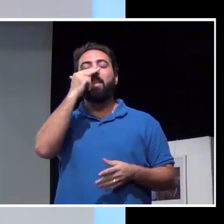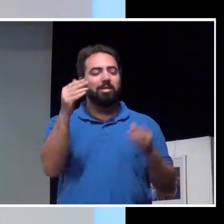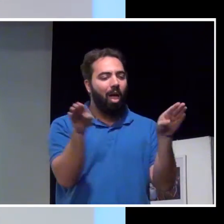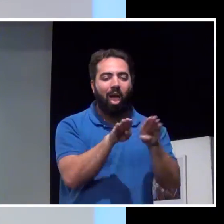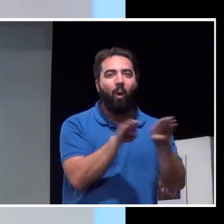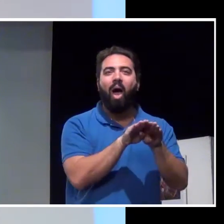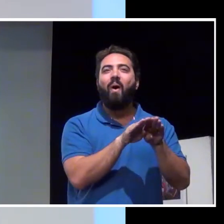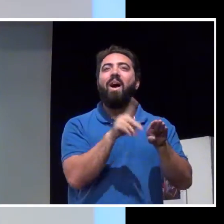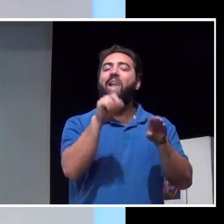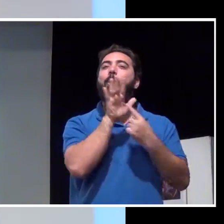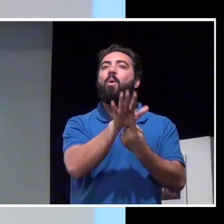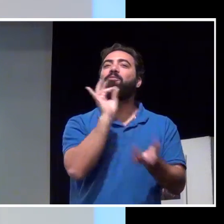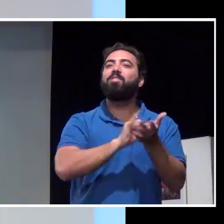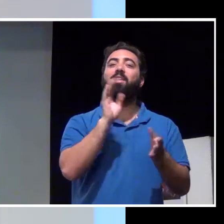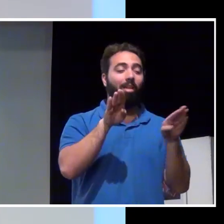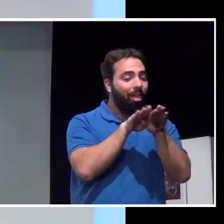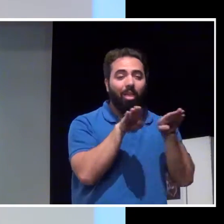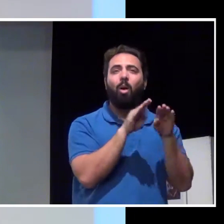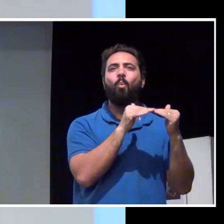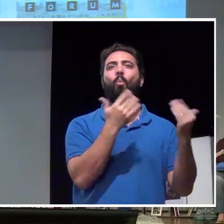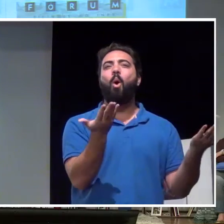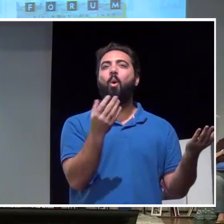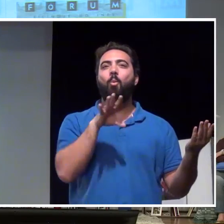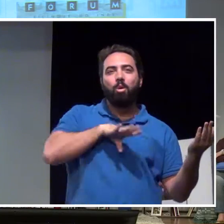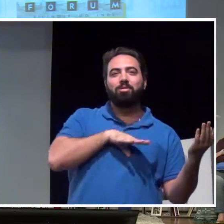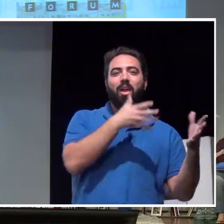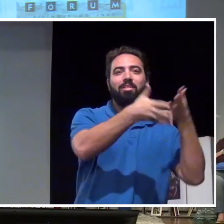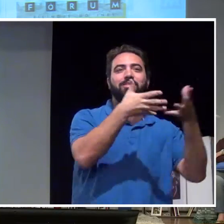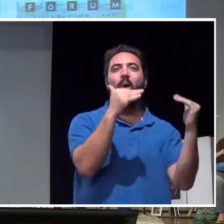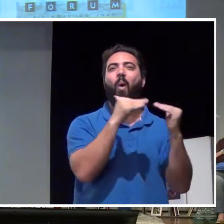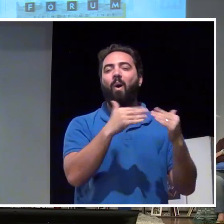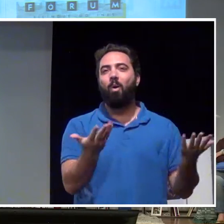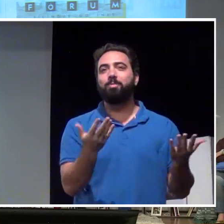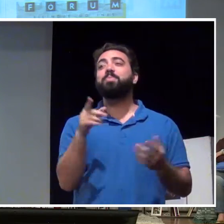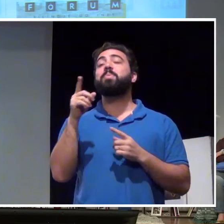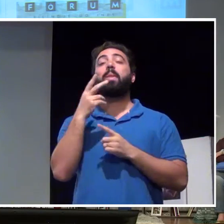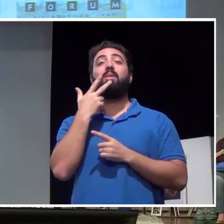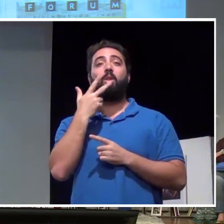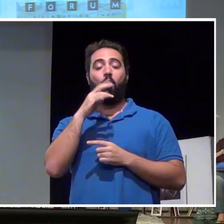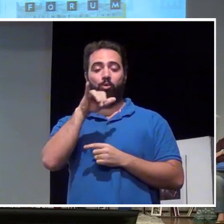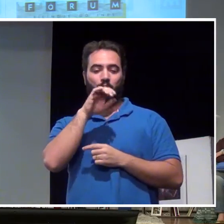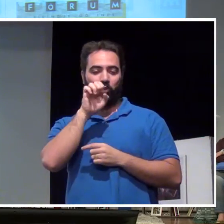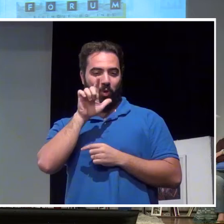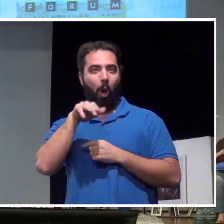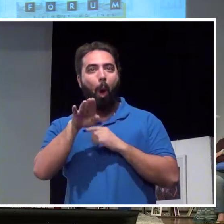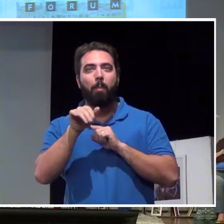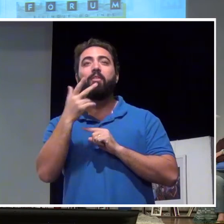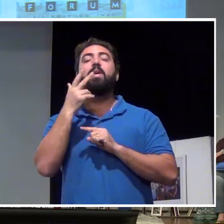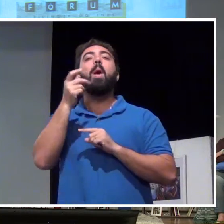é equiparável, tem o mesmo aprofundamento científico. Agora, a Joelma, nesse tema piada surda, ela